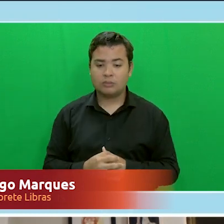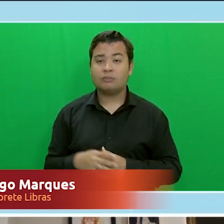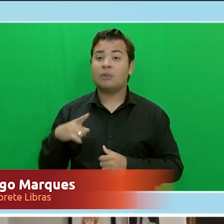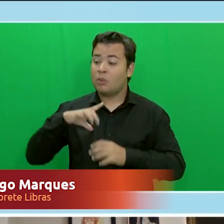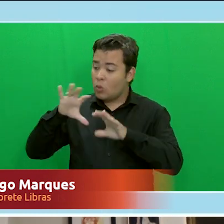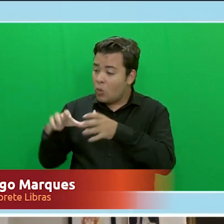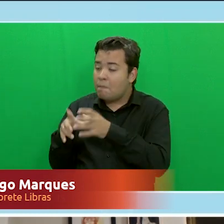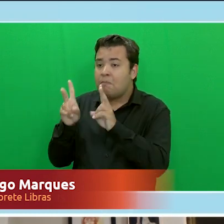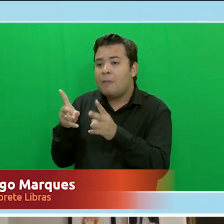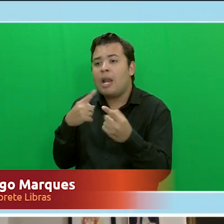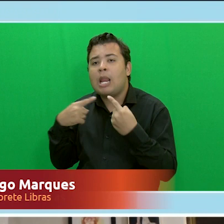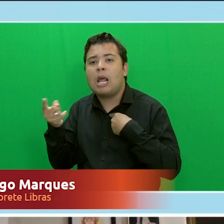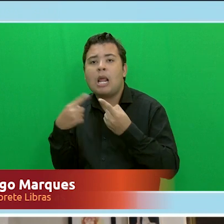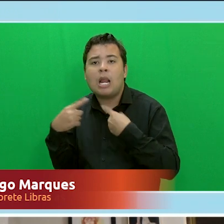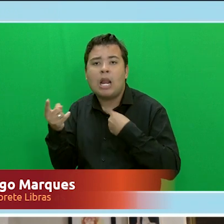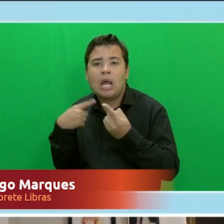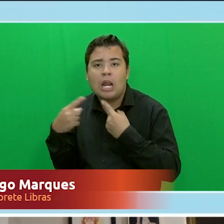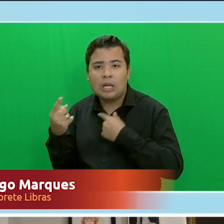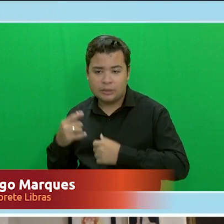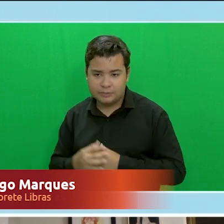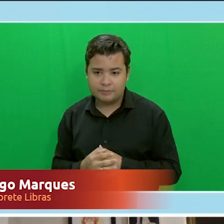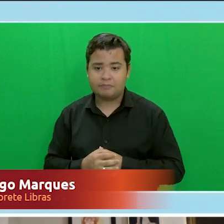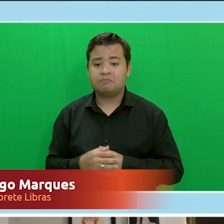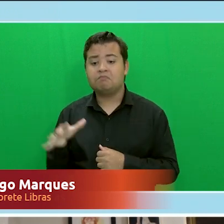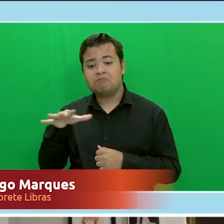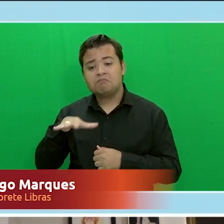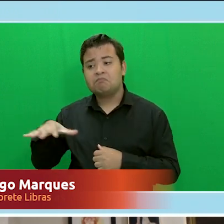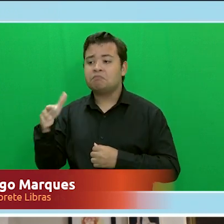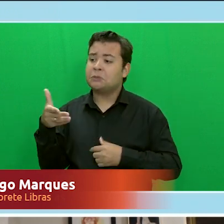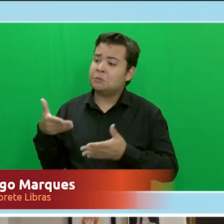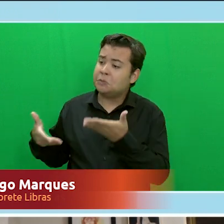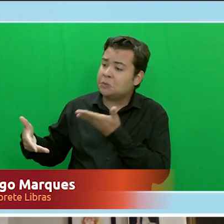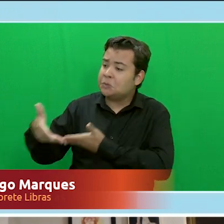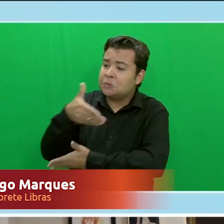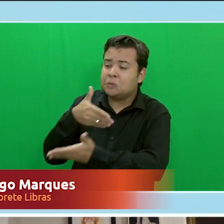com aquela turma, ela tem a sua turma, tem com quem ela